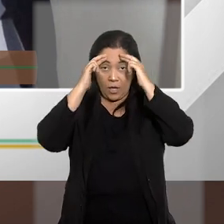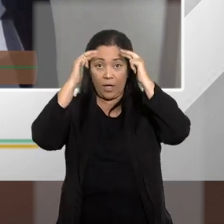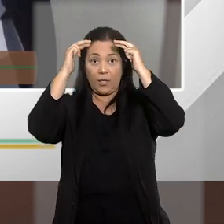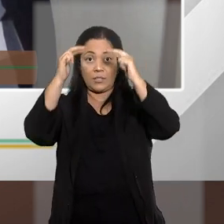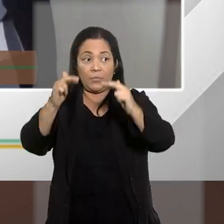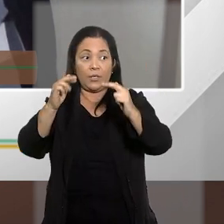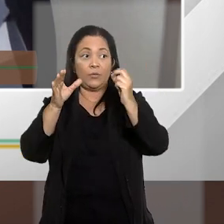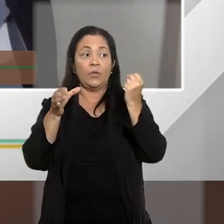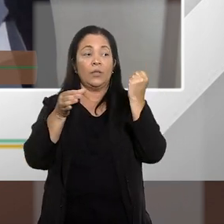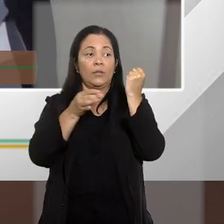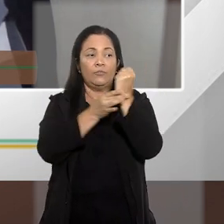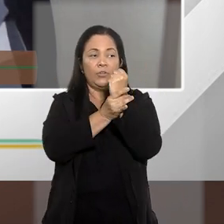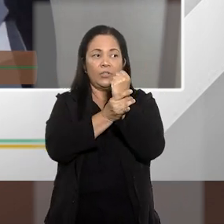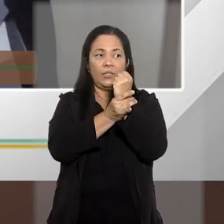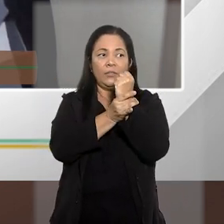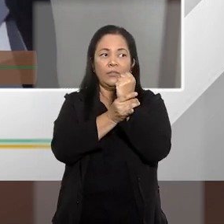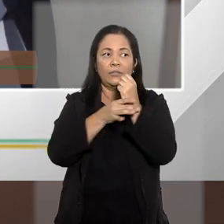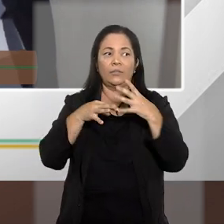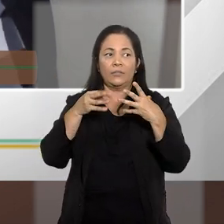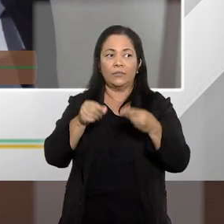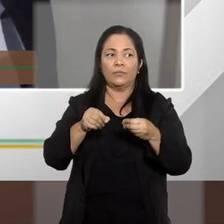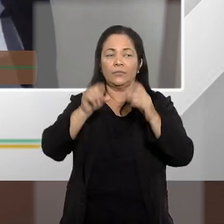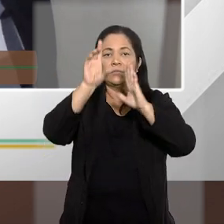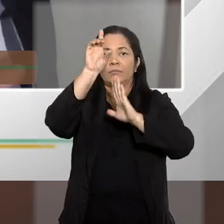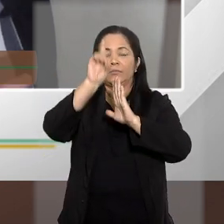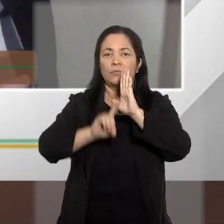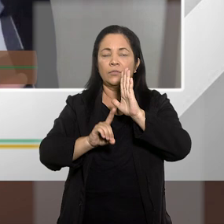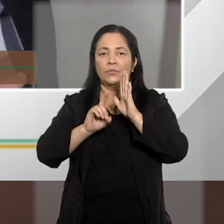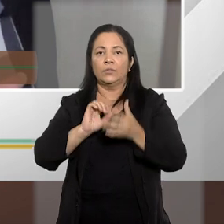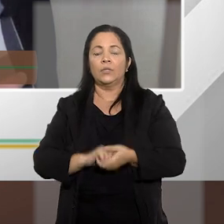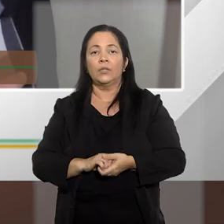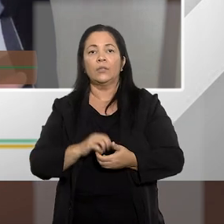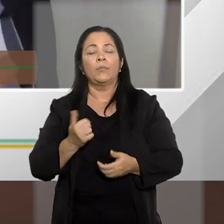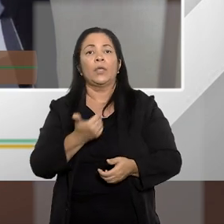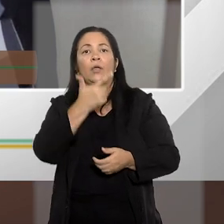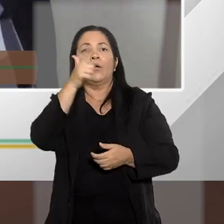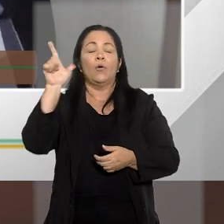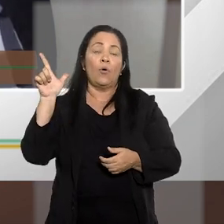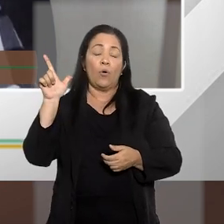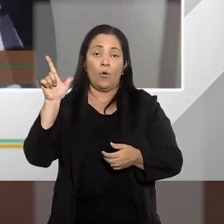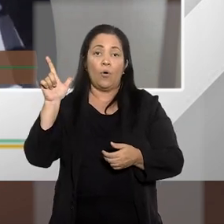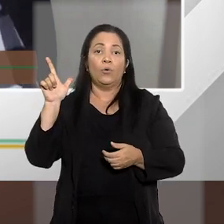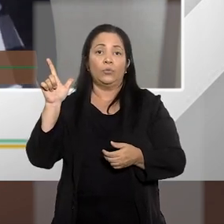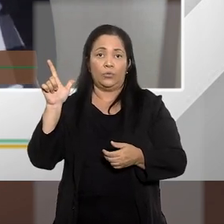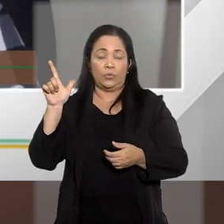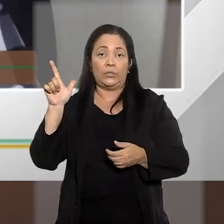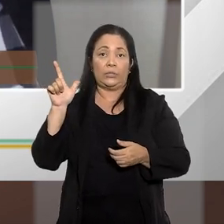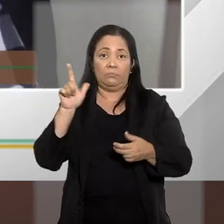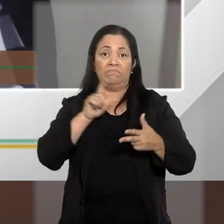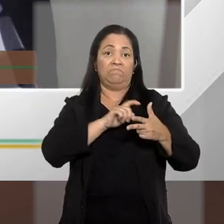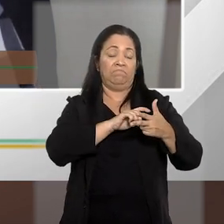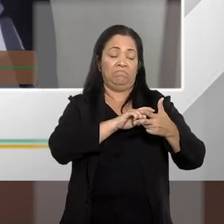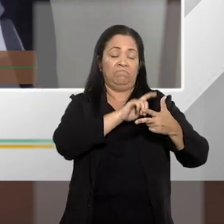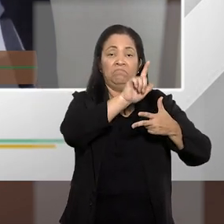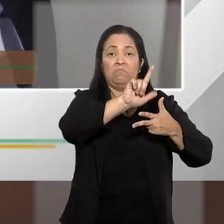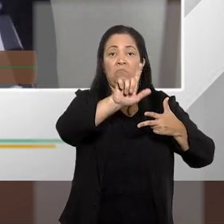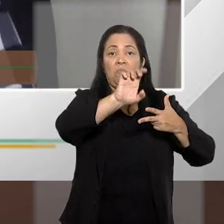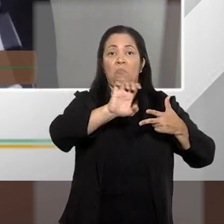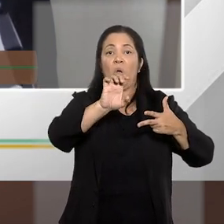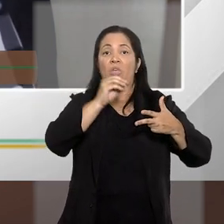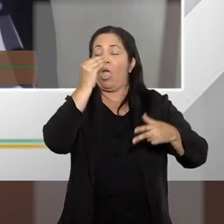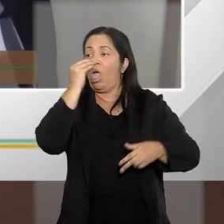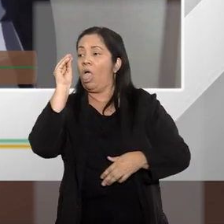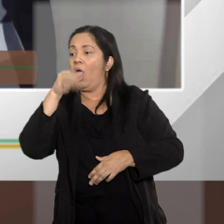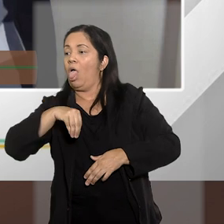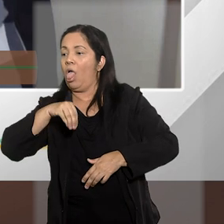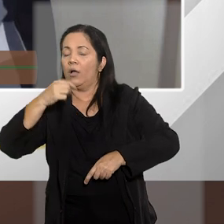assistidos e garantidos, que infelizmente outros poderes acabam por negligenciar, né, nesse debate, acaba